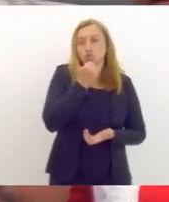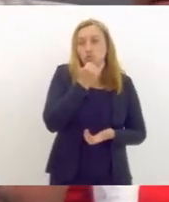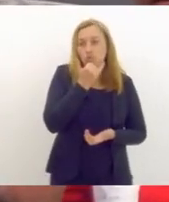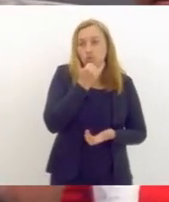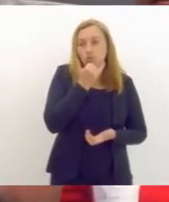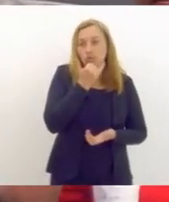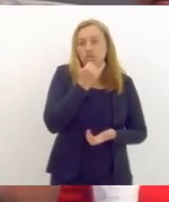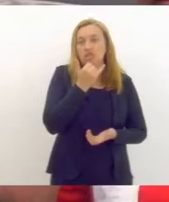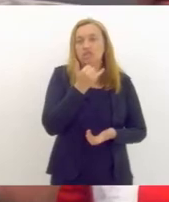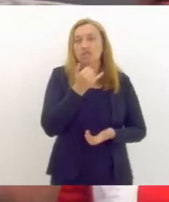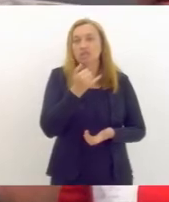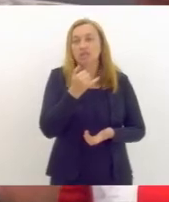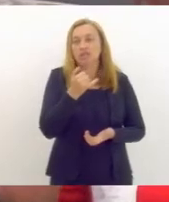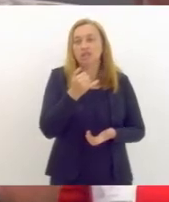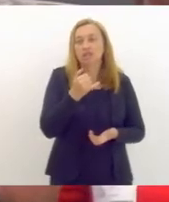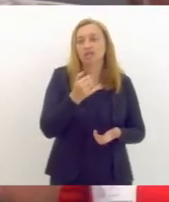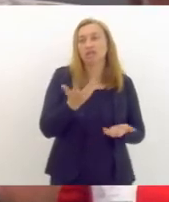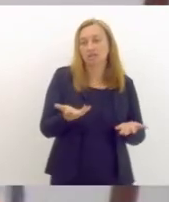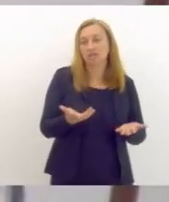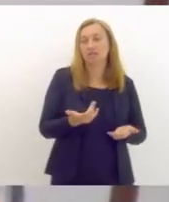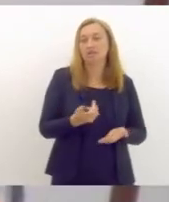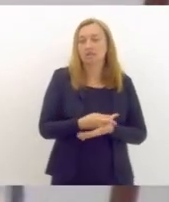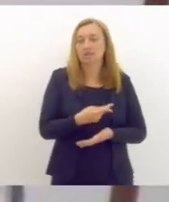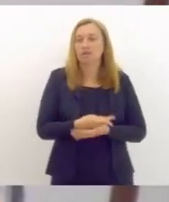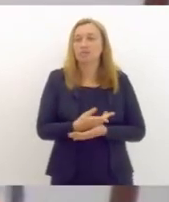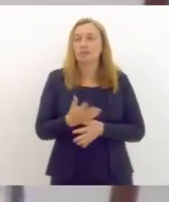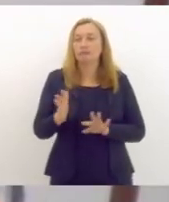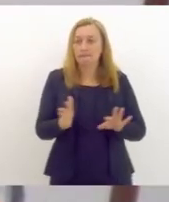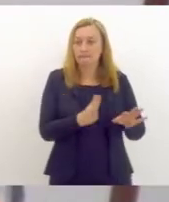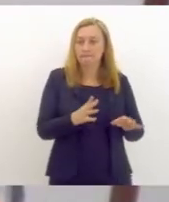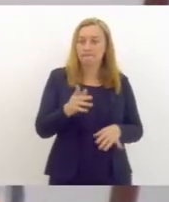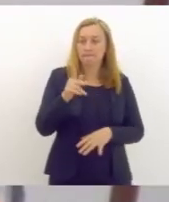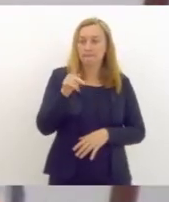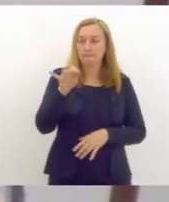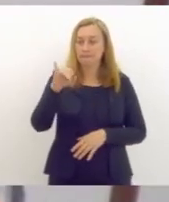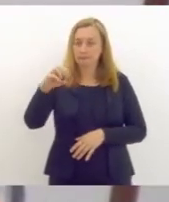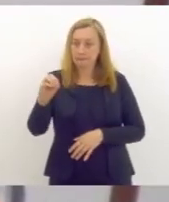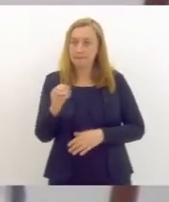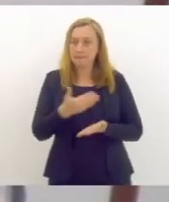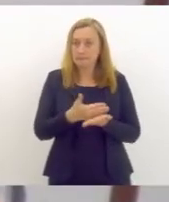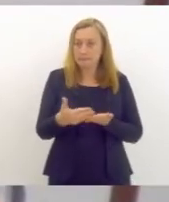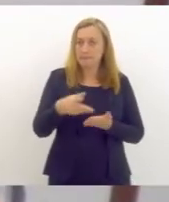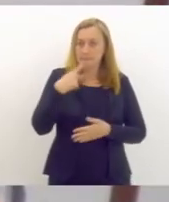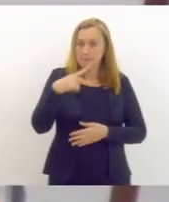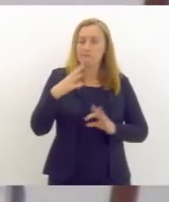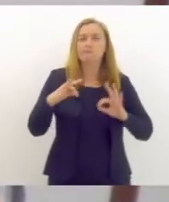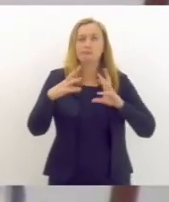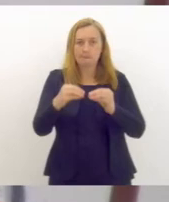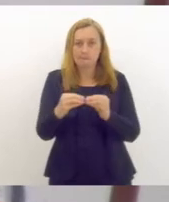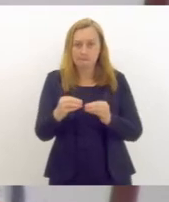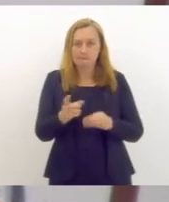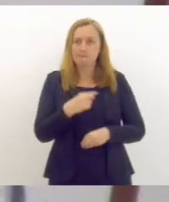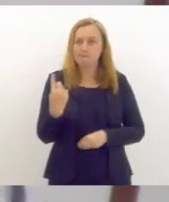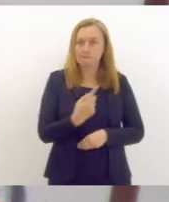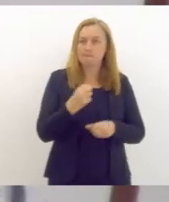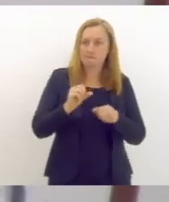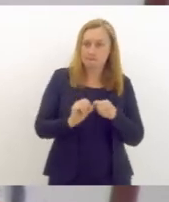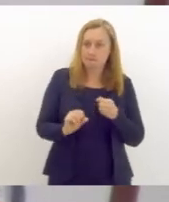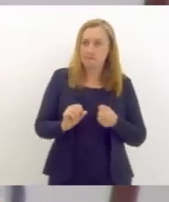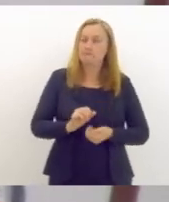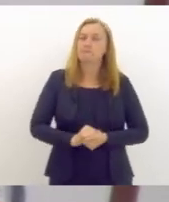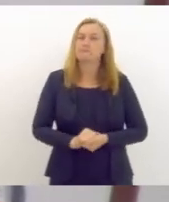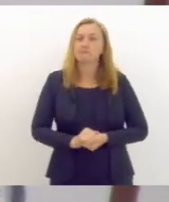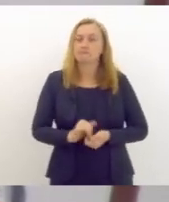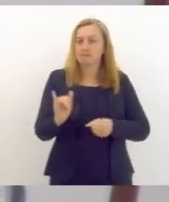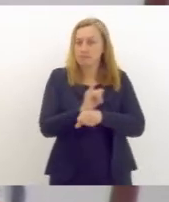tem a negativa em planos limpos o que eu comecei falando aqui é que tudo que a gente faz é